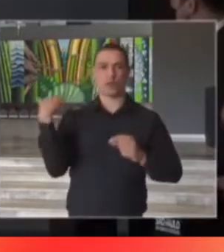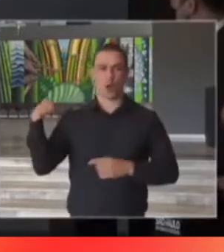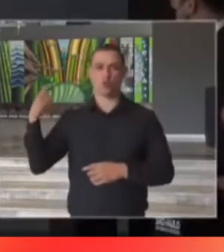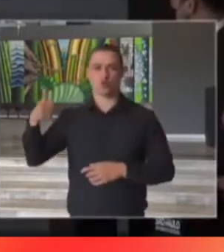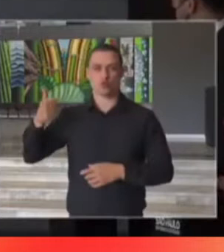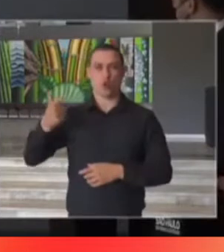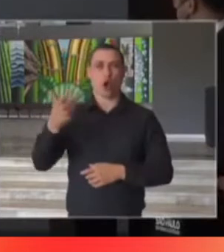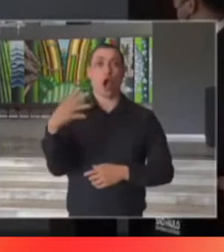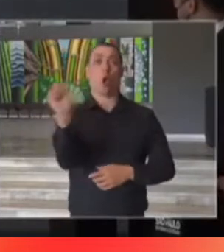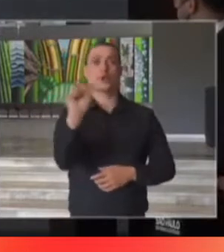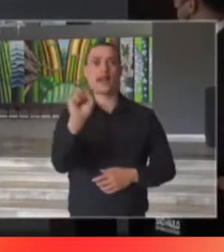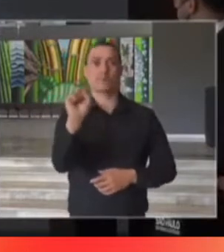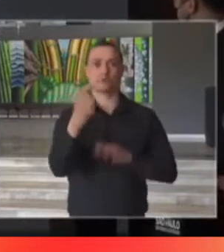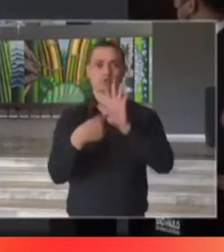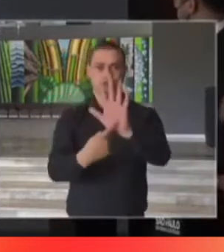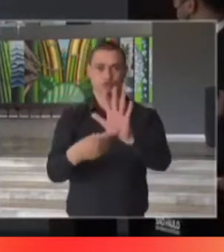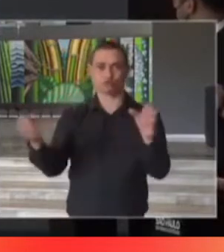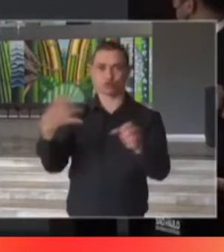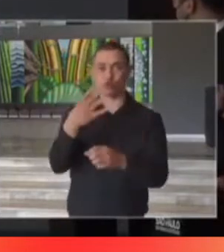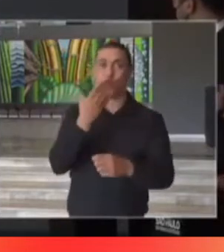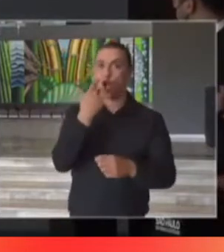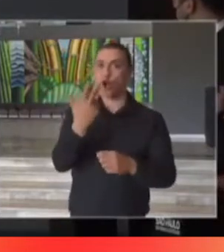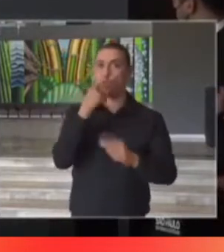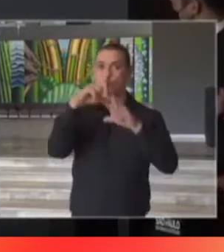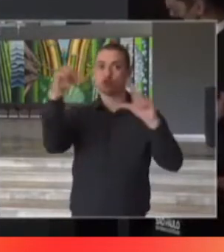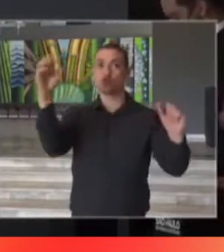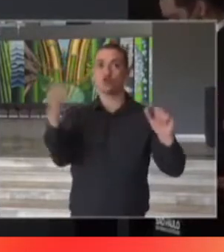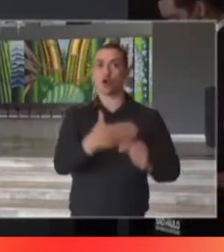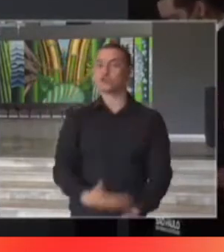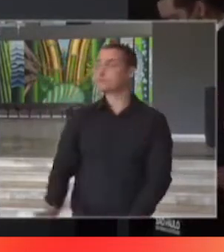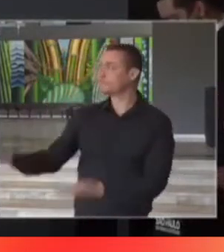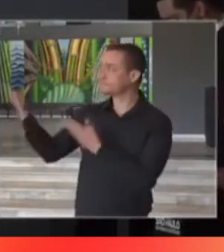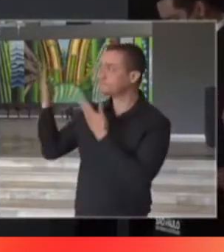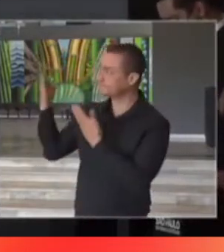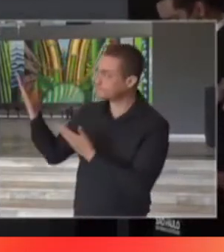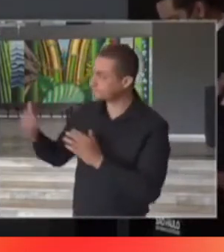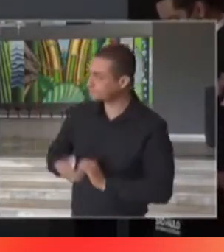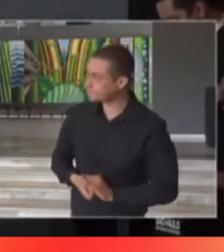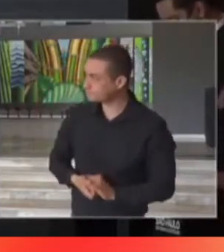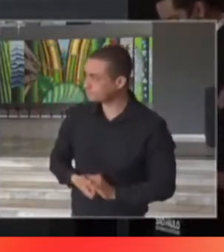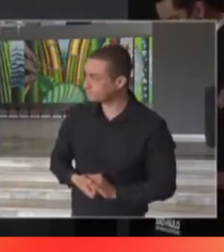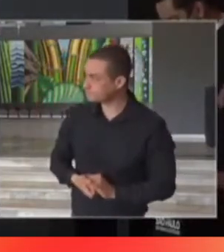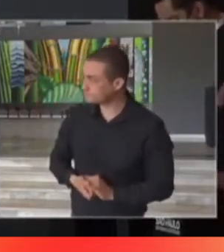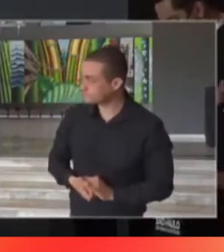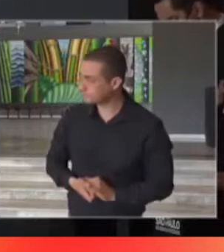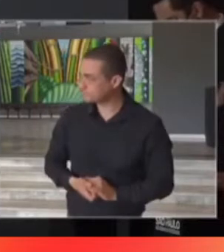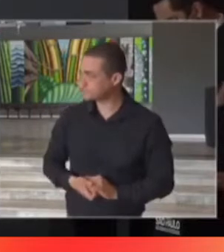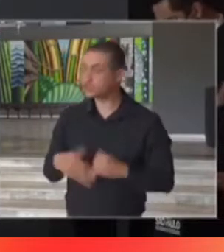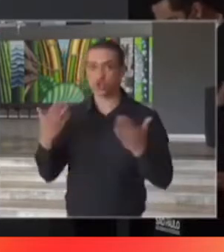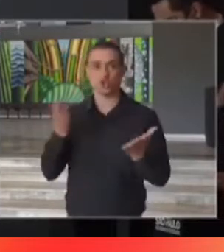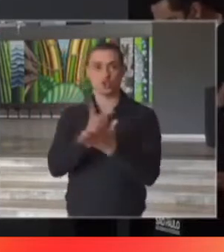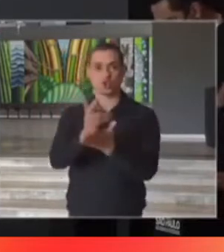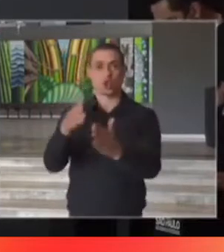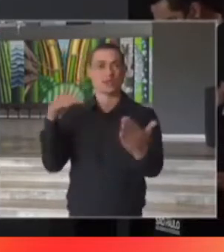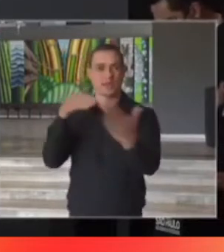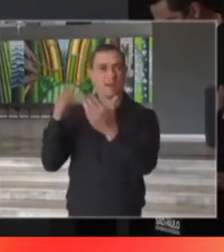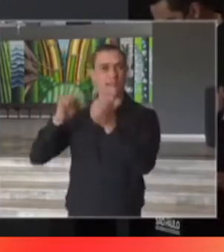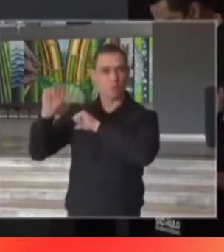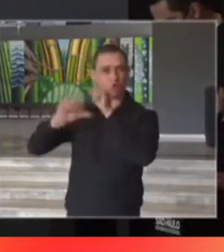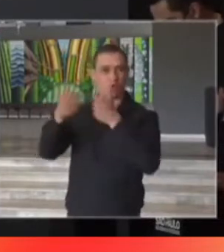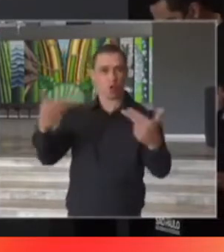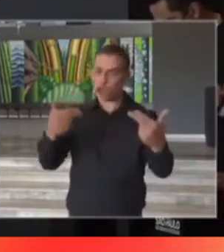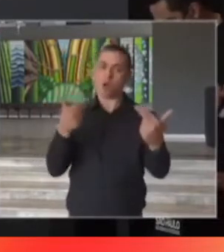8ª atualização do Plano São Paulo e essa passa a ser a nossa classificação vigente com essas alterações